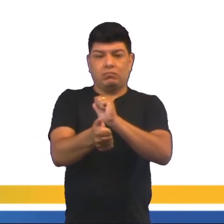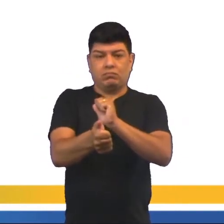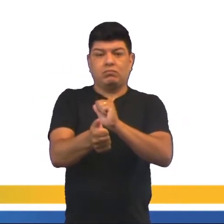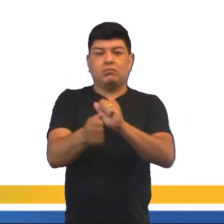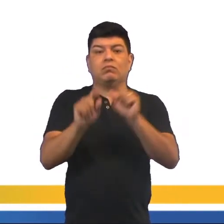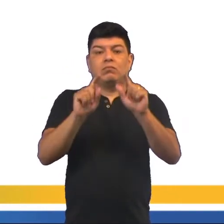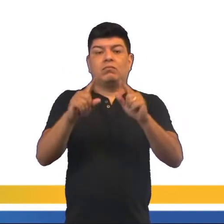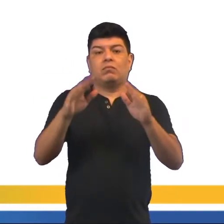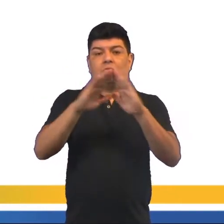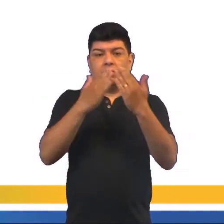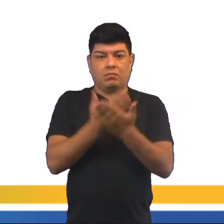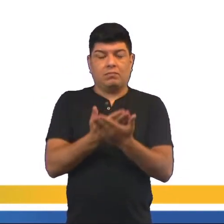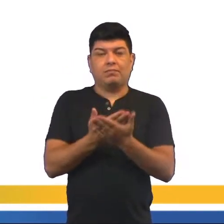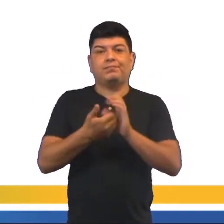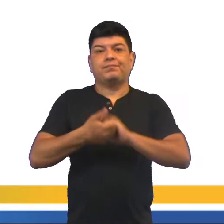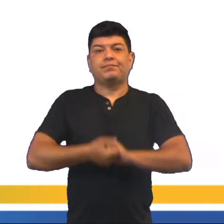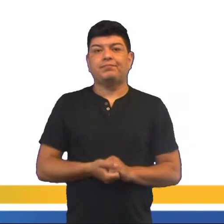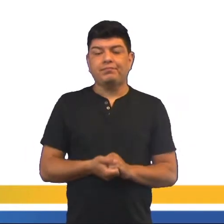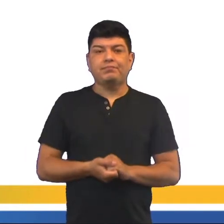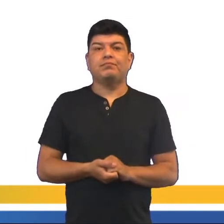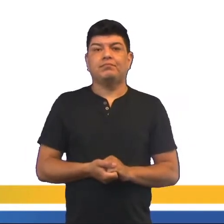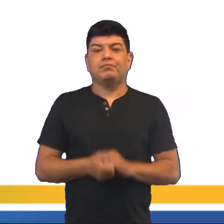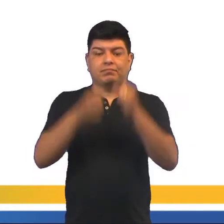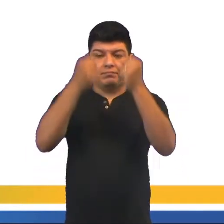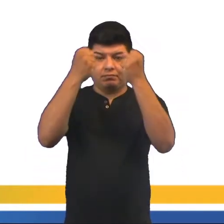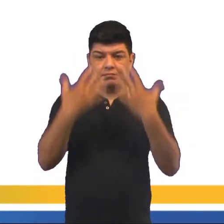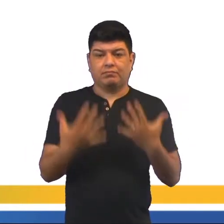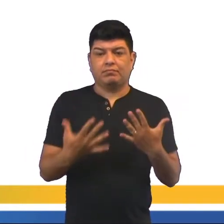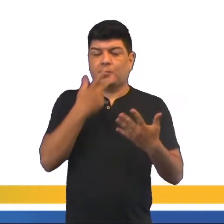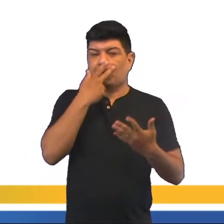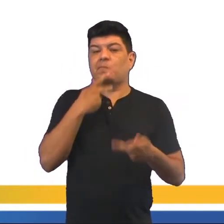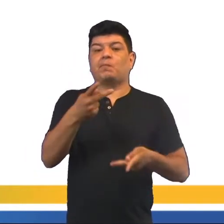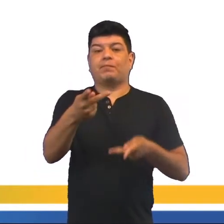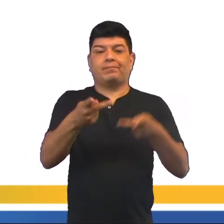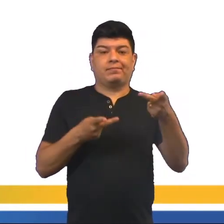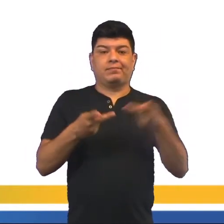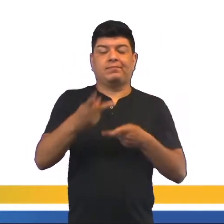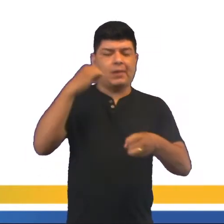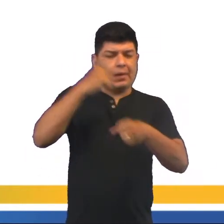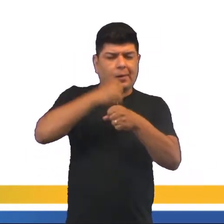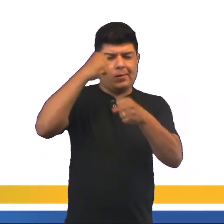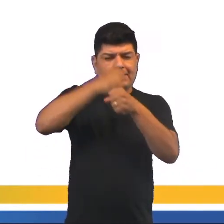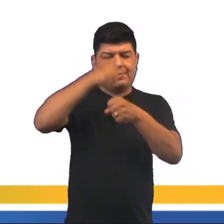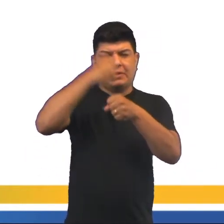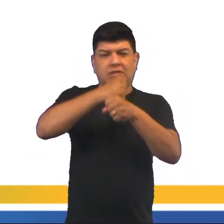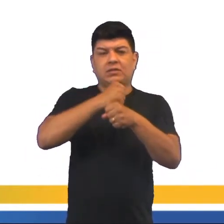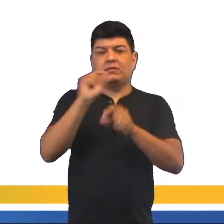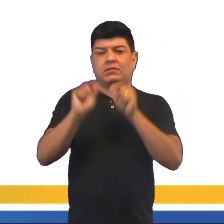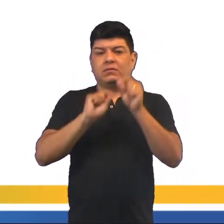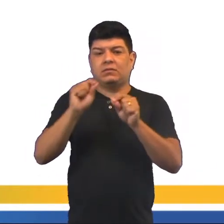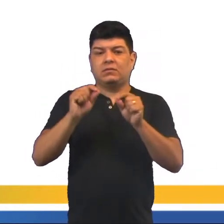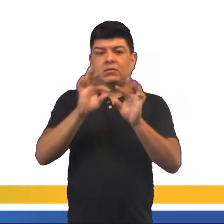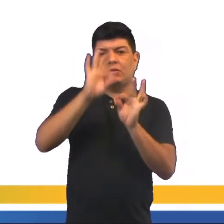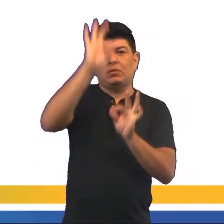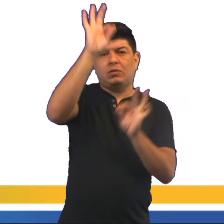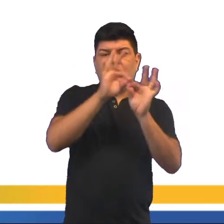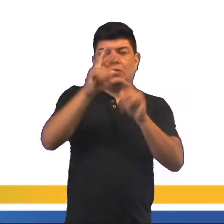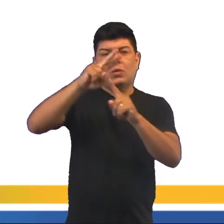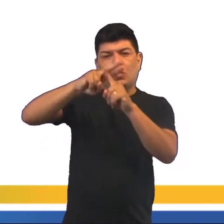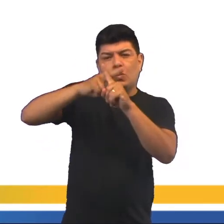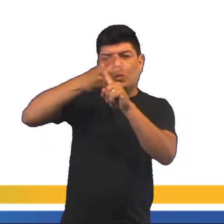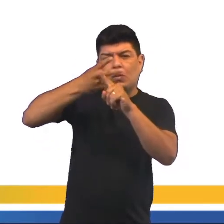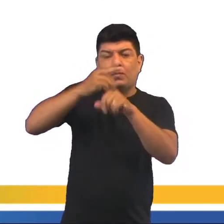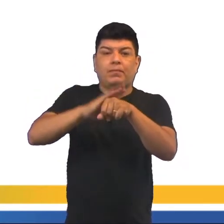poliesportiva da escola. Ele explicou que no projeto de construção, o comprimento da quadra é